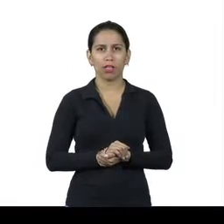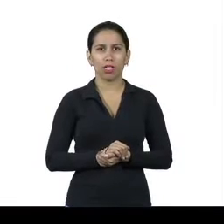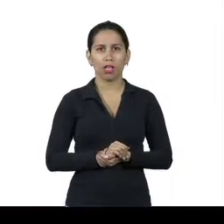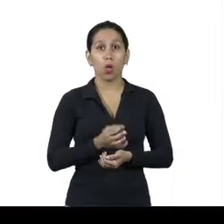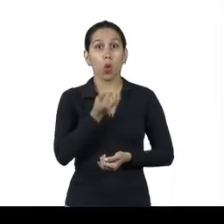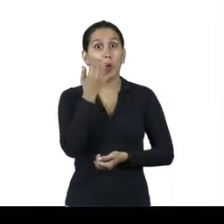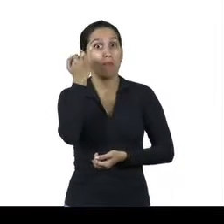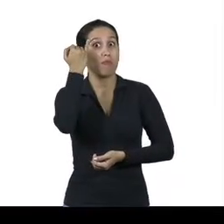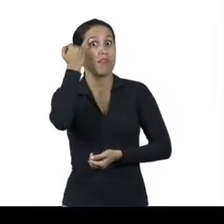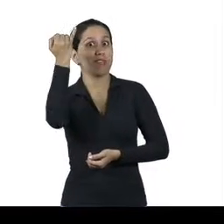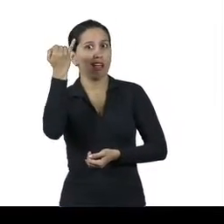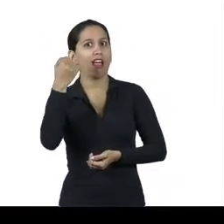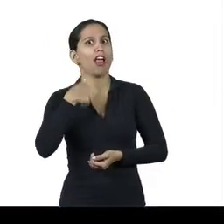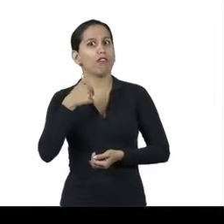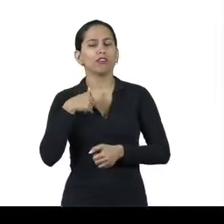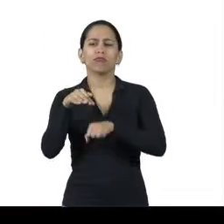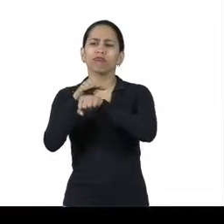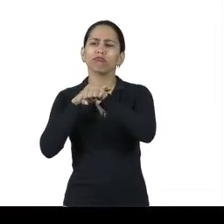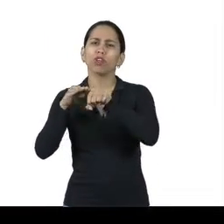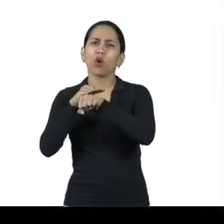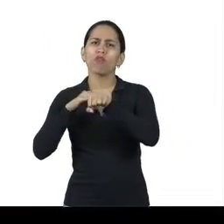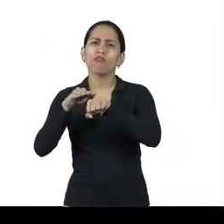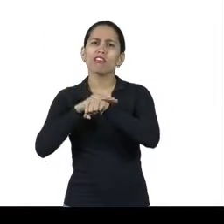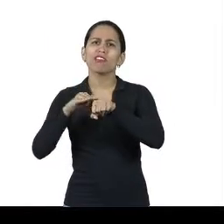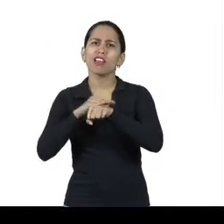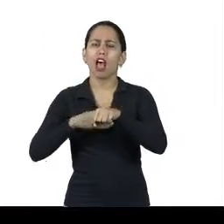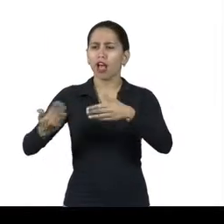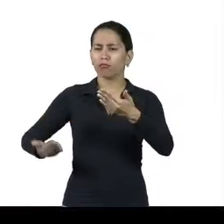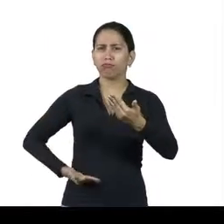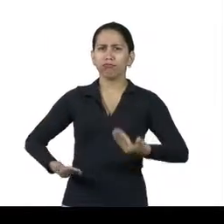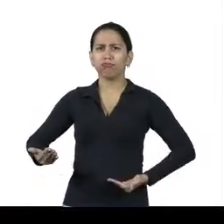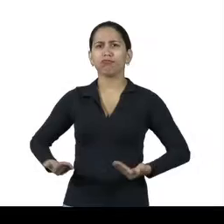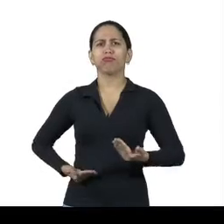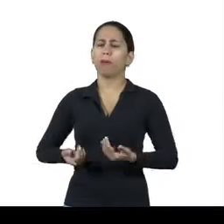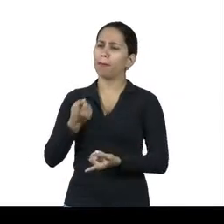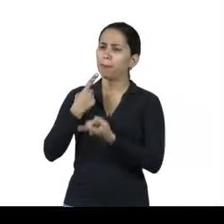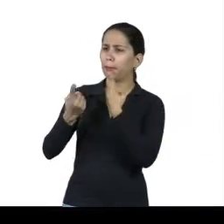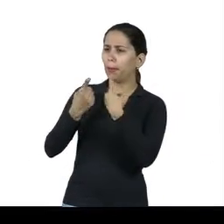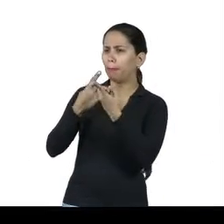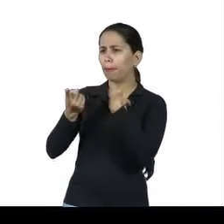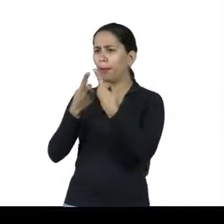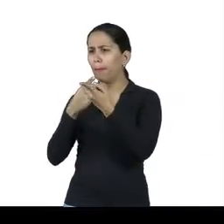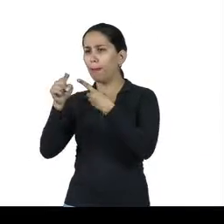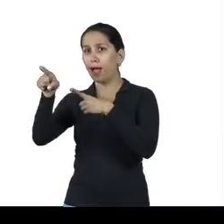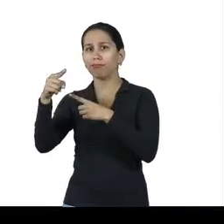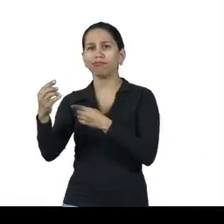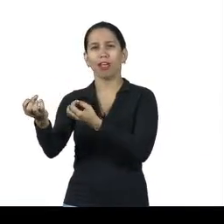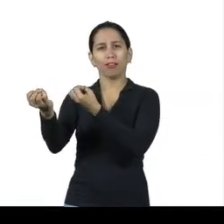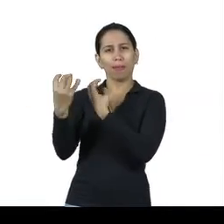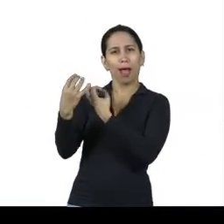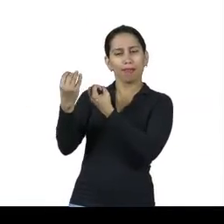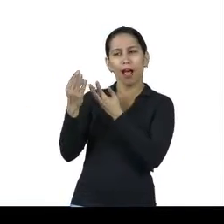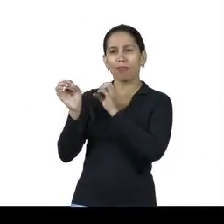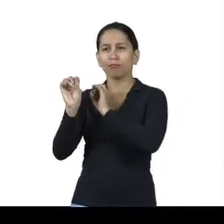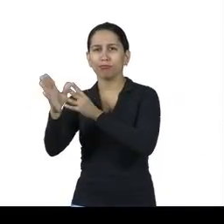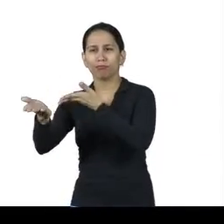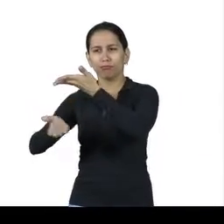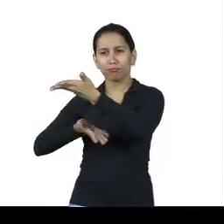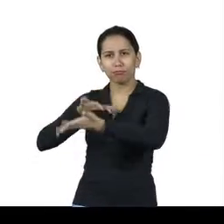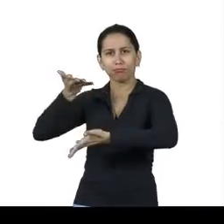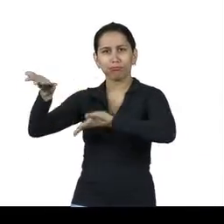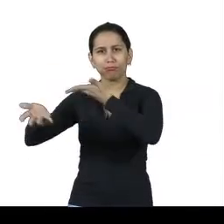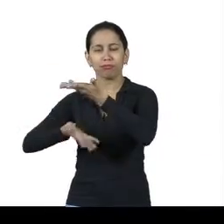os operadores, pois a opinião desse grupo pode contribuir com a elaboração dos procedimentos.